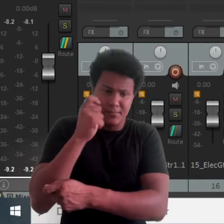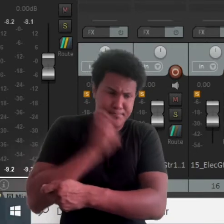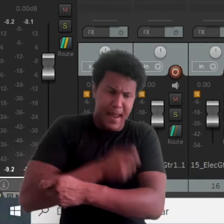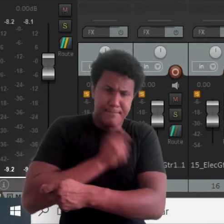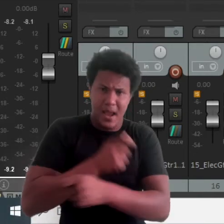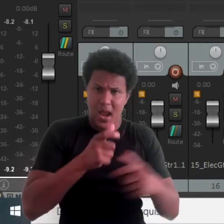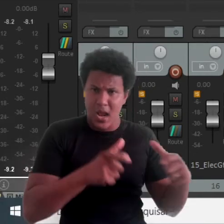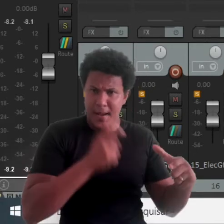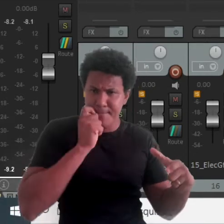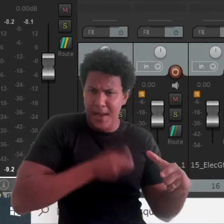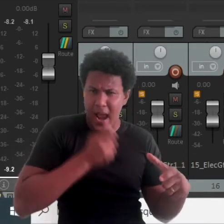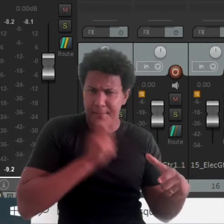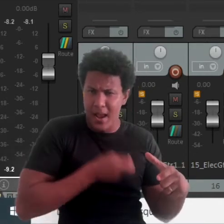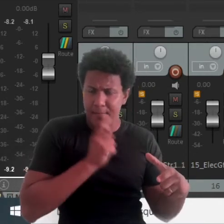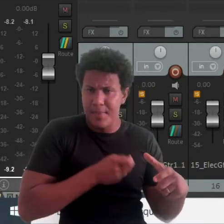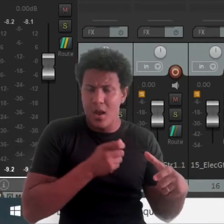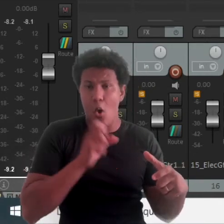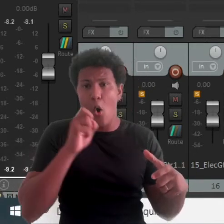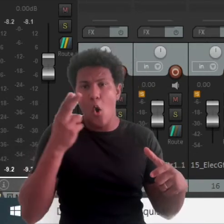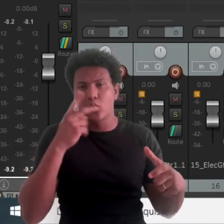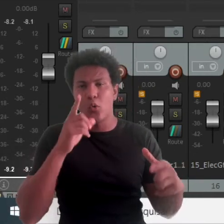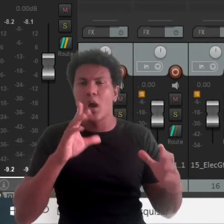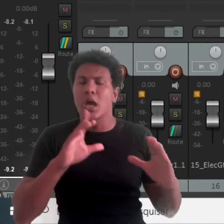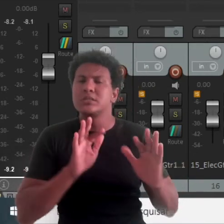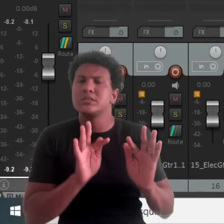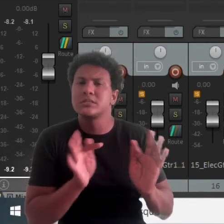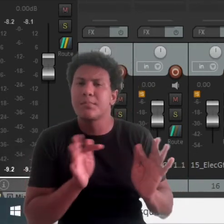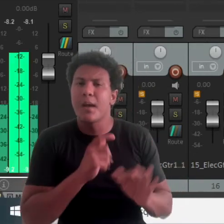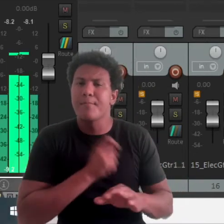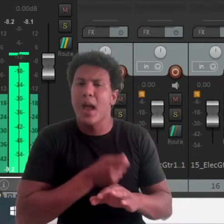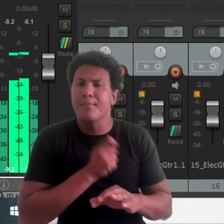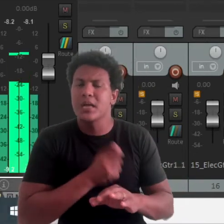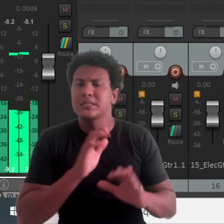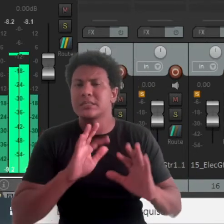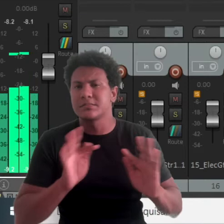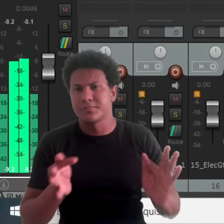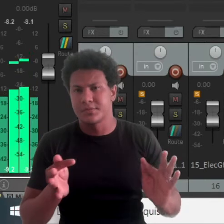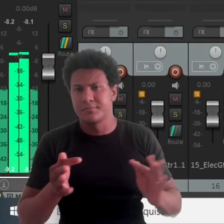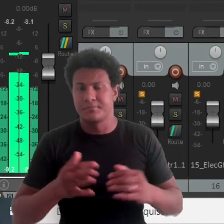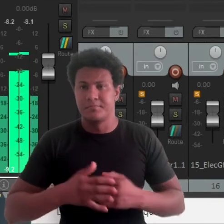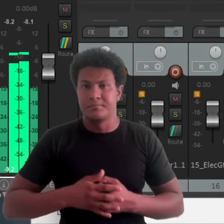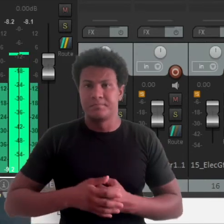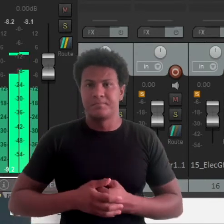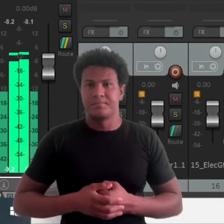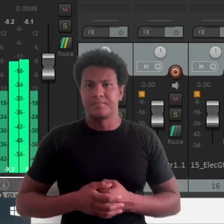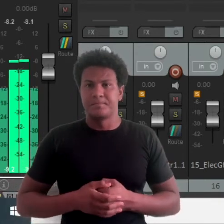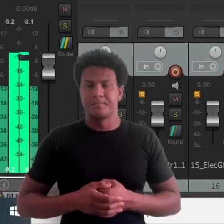mais suave, tá? Então vamos lá achar o ponto do release aqui.